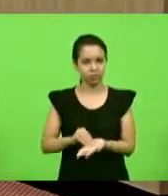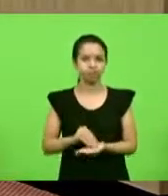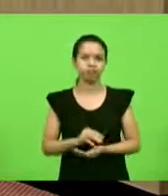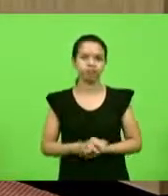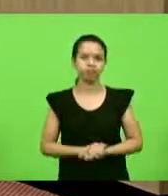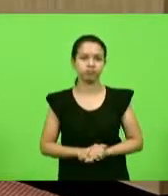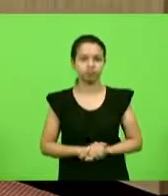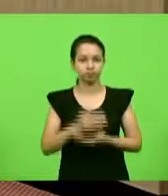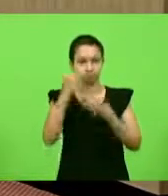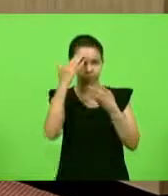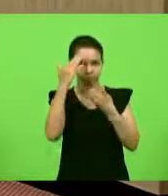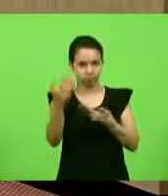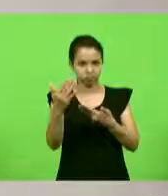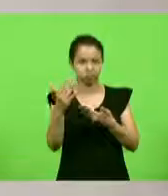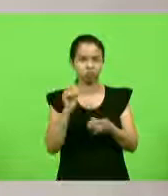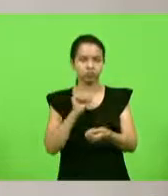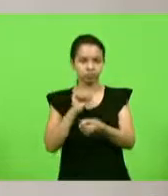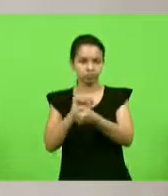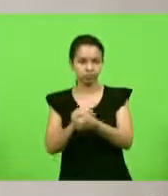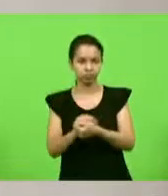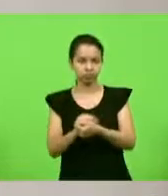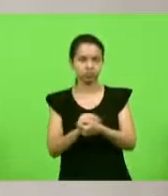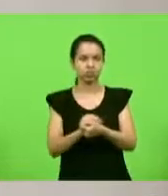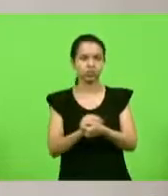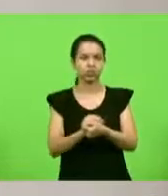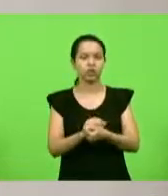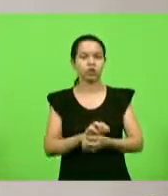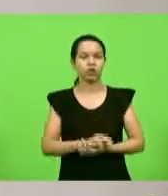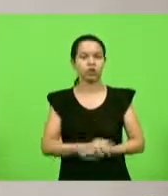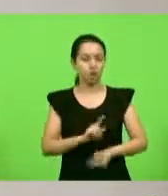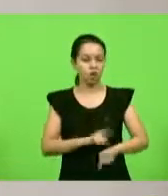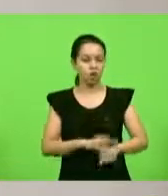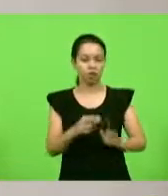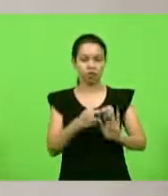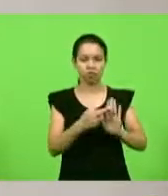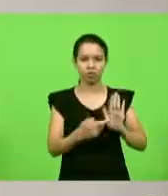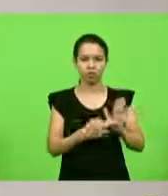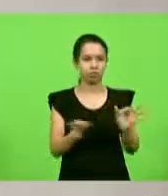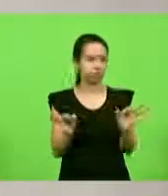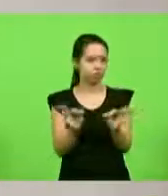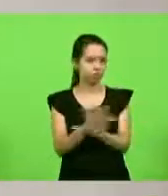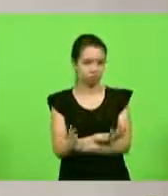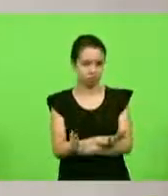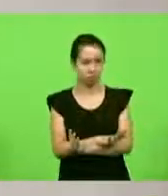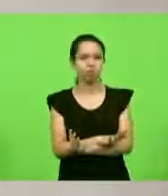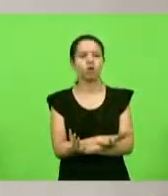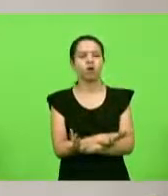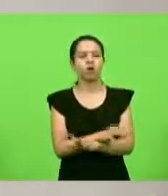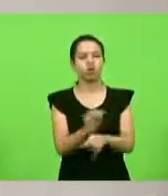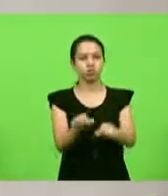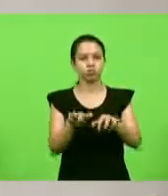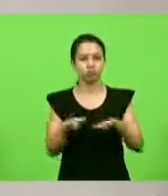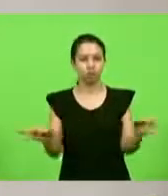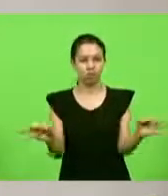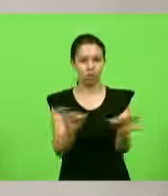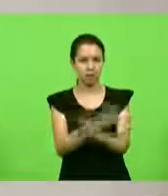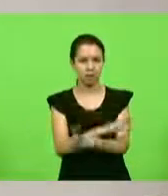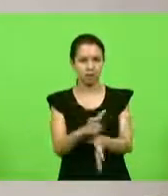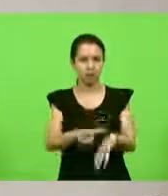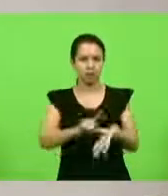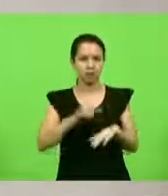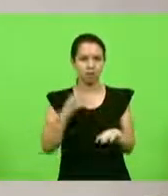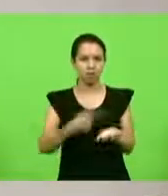aí nesse trabalho. Não havendo mais tempo regimental, essa presidência, antes de encerrar a sessão, convoca